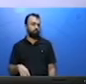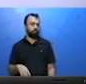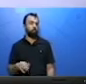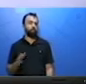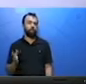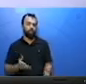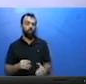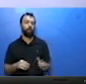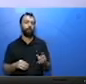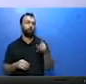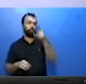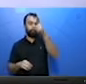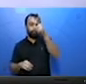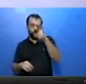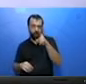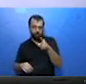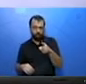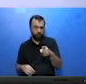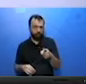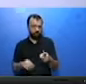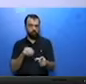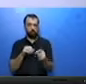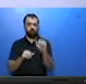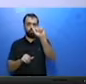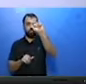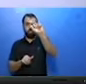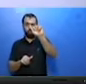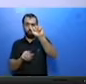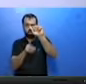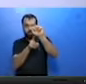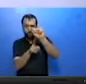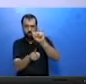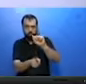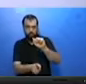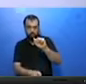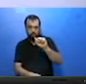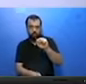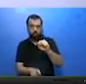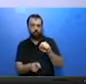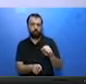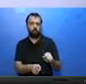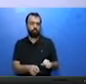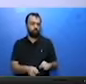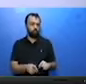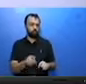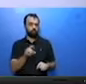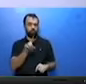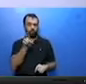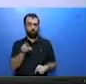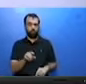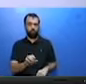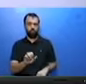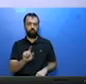ó, para formar um triângulo retângulo grande. Do A até esse ponto aqui, mede